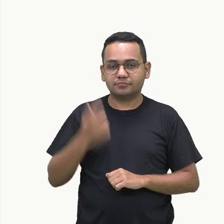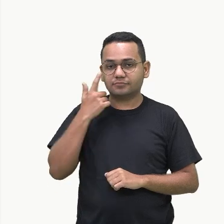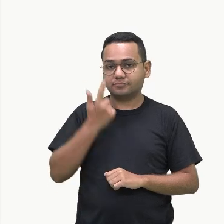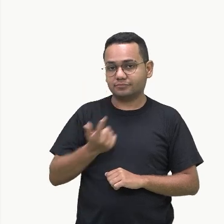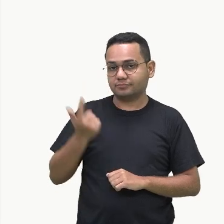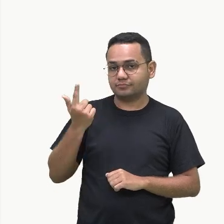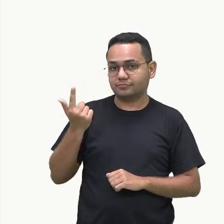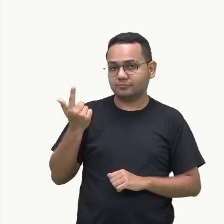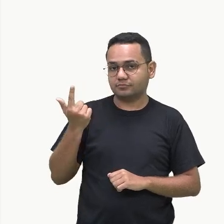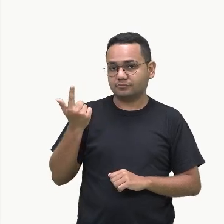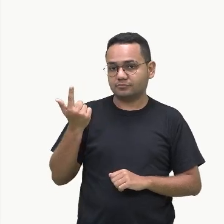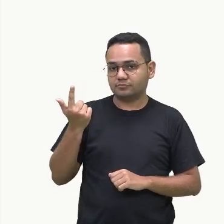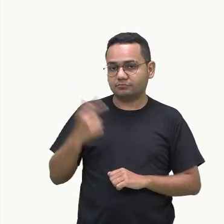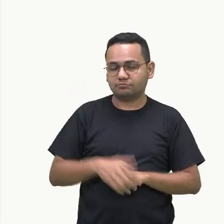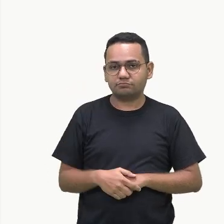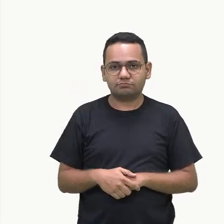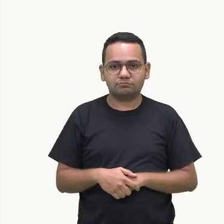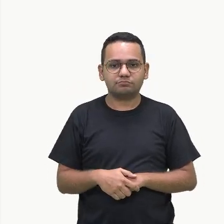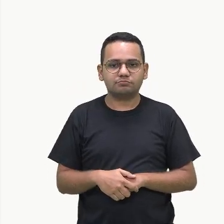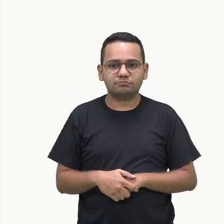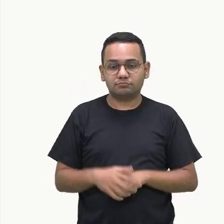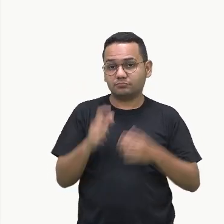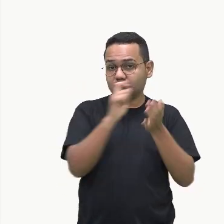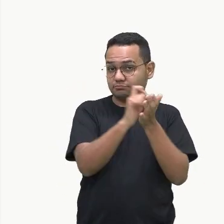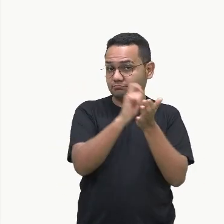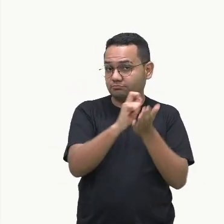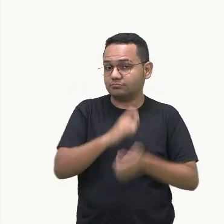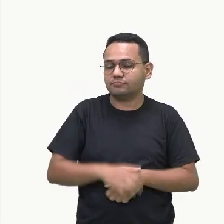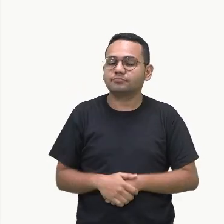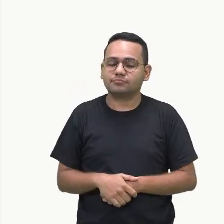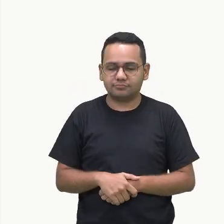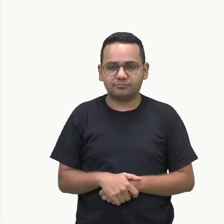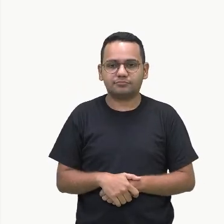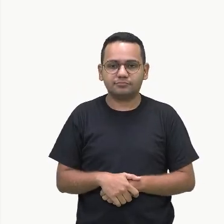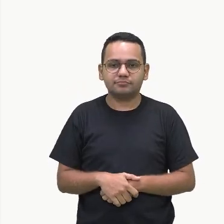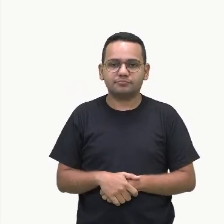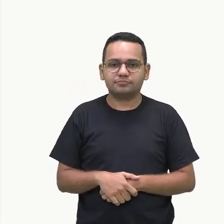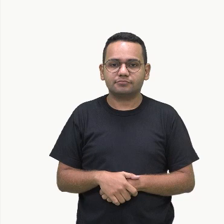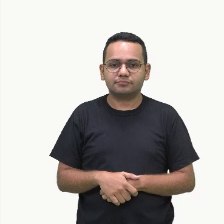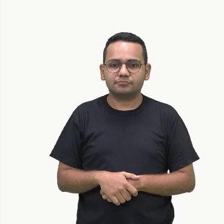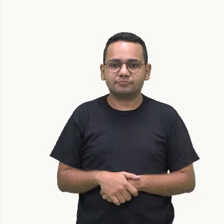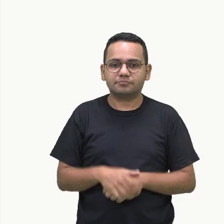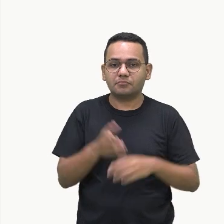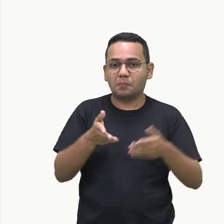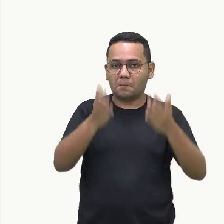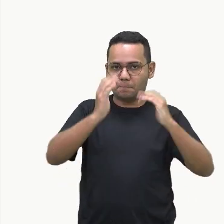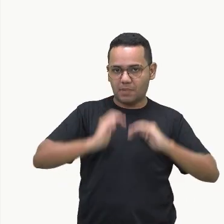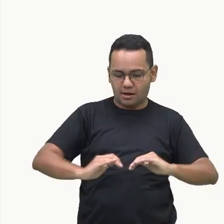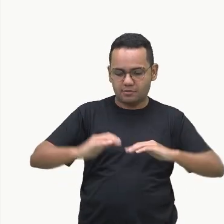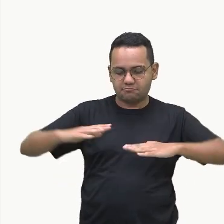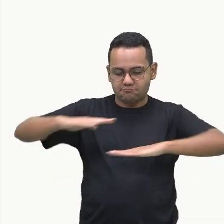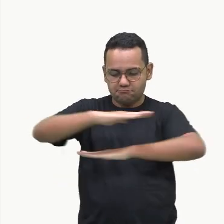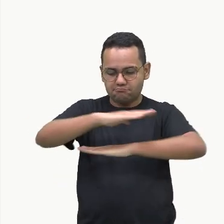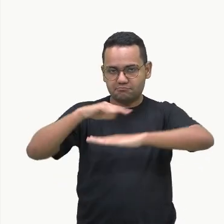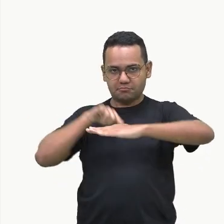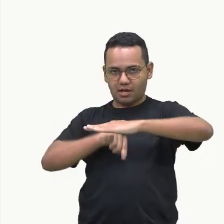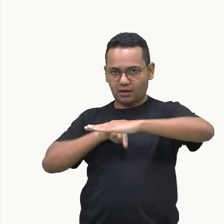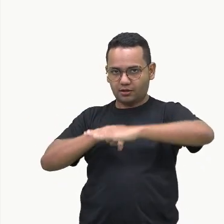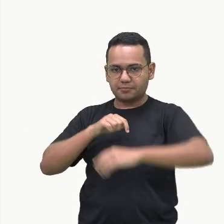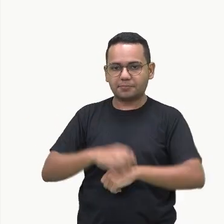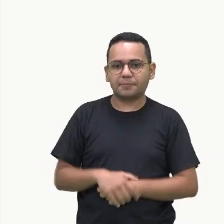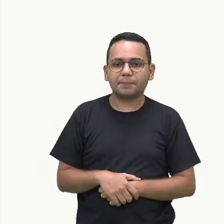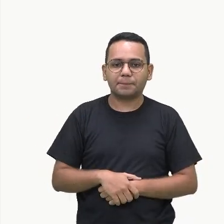externa, as retas paralelas. Essa aqui embaixo também vai ser chamada